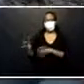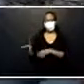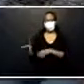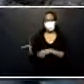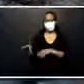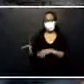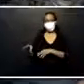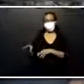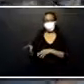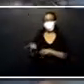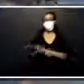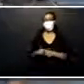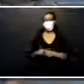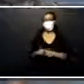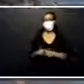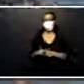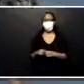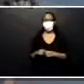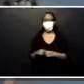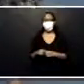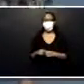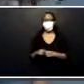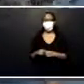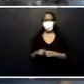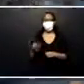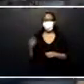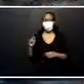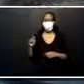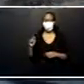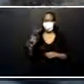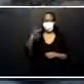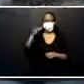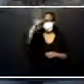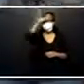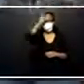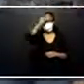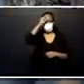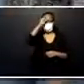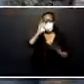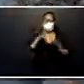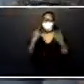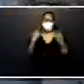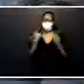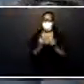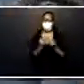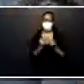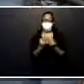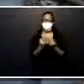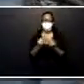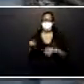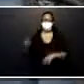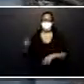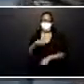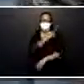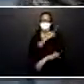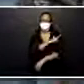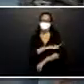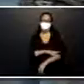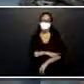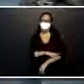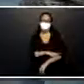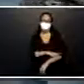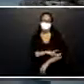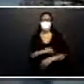que nós adquirimos no seio familiar e depois é estendida para a escola com conhecimento